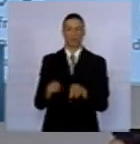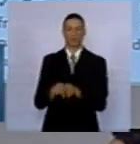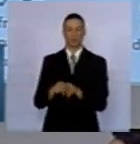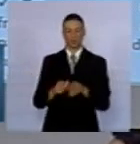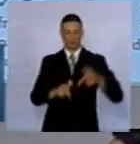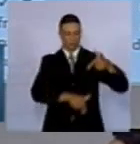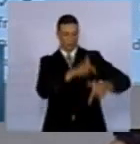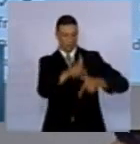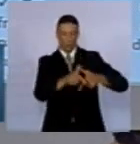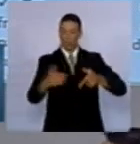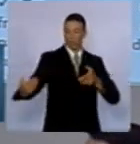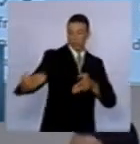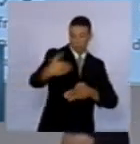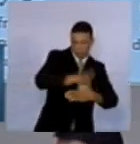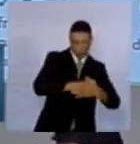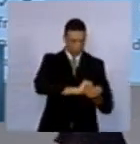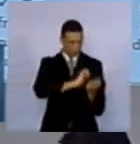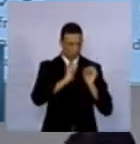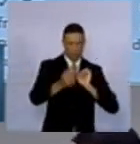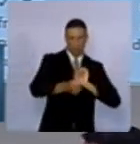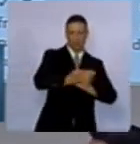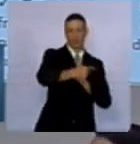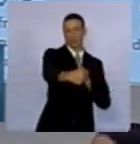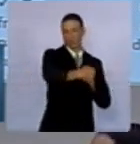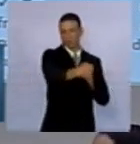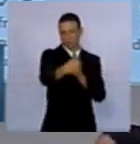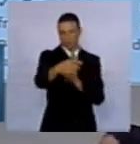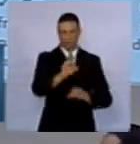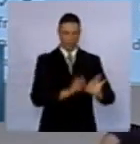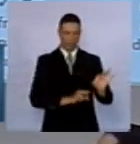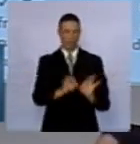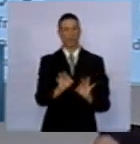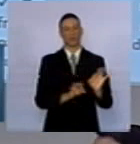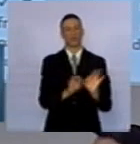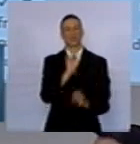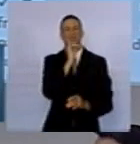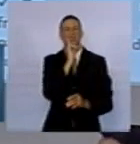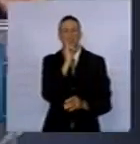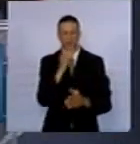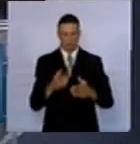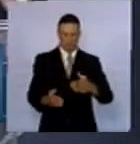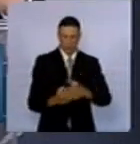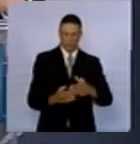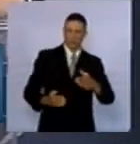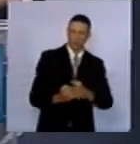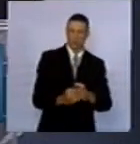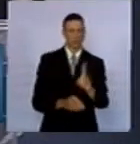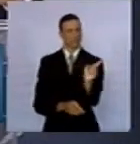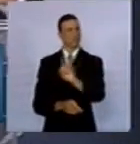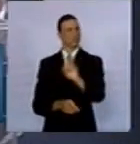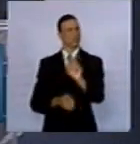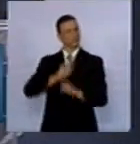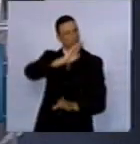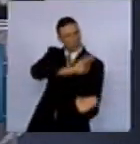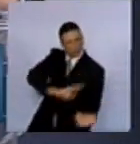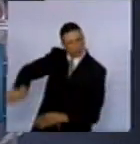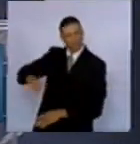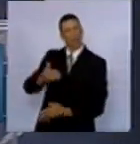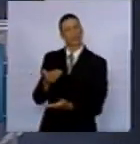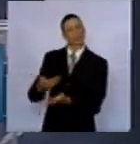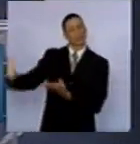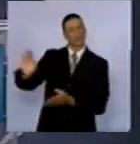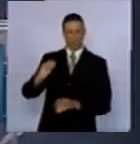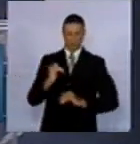criar uma flexibilidade normativa regular é bom não significa criar Barreiras muito antes pelo contrário significa você ter